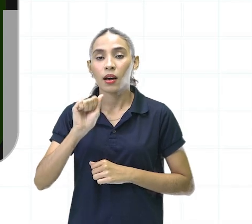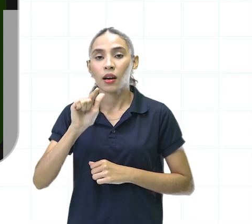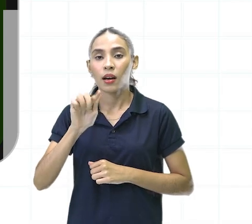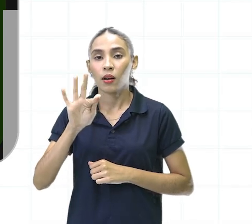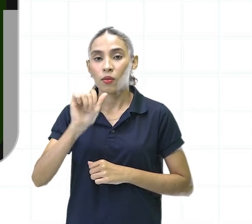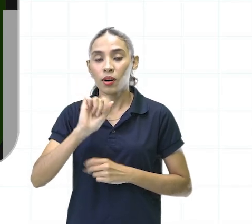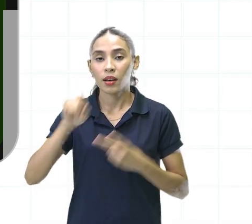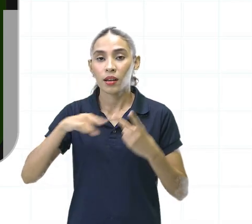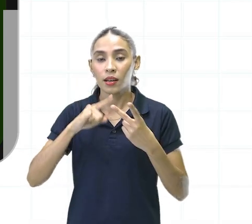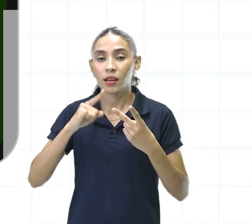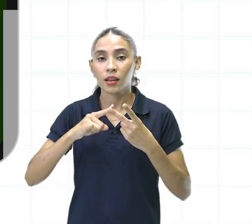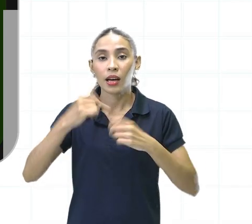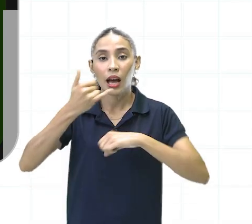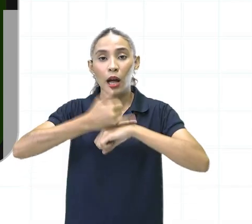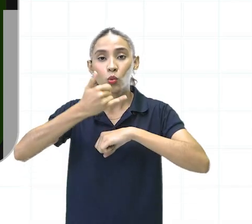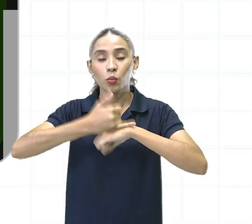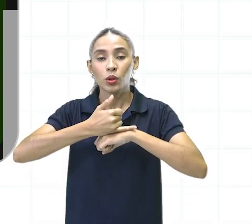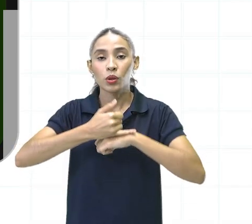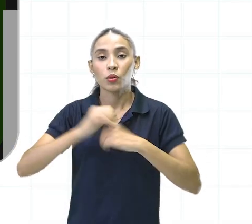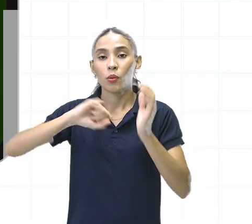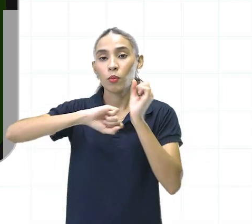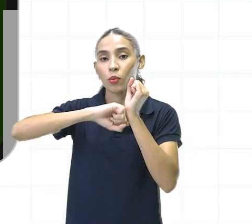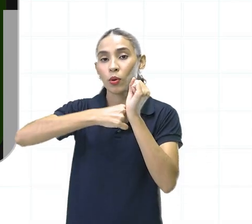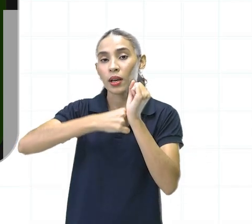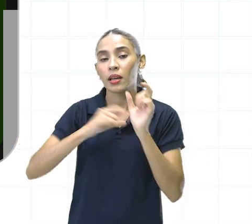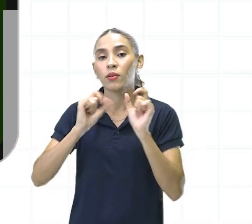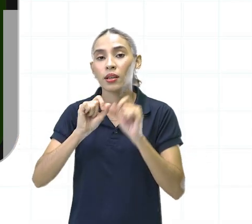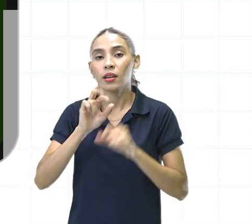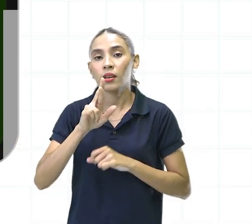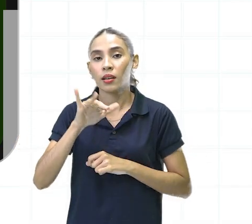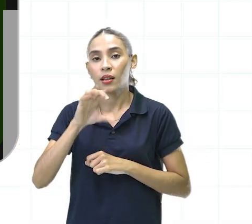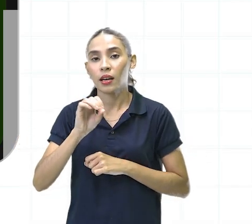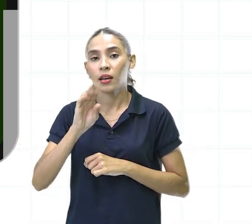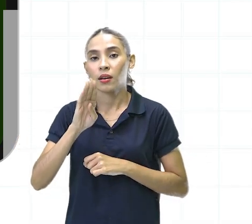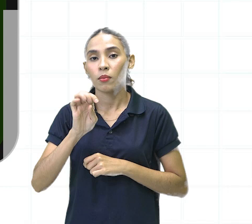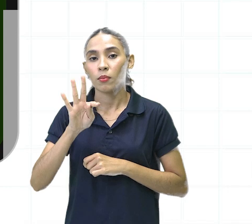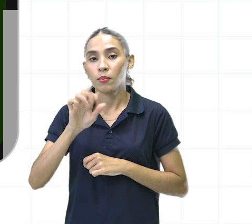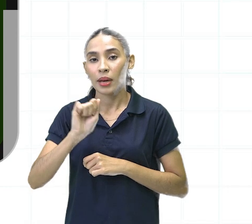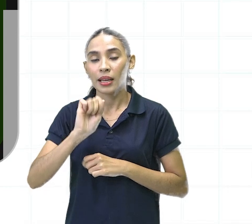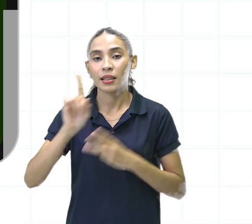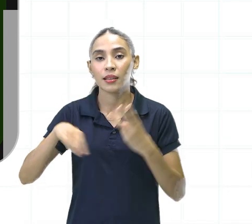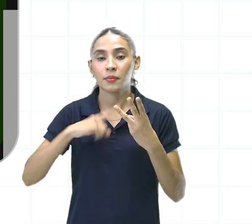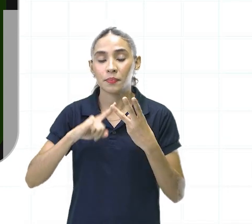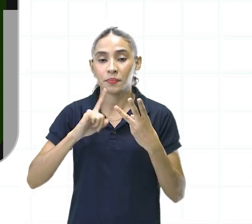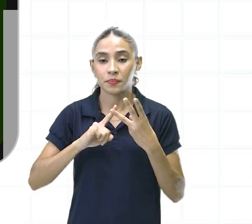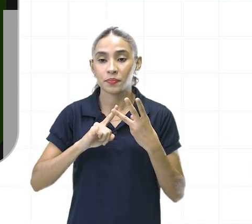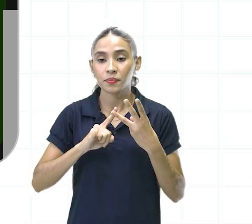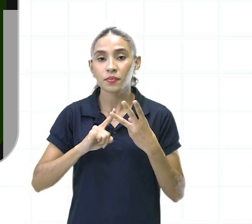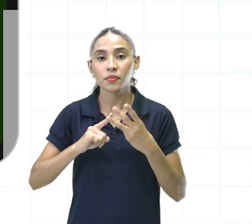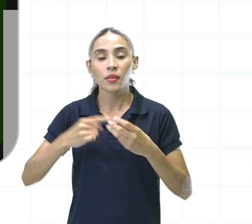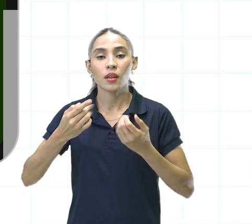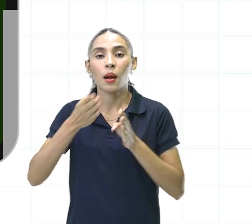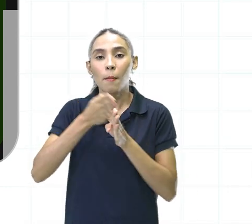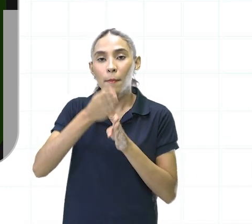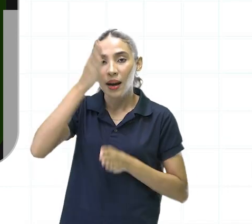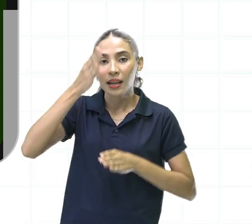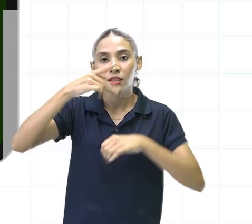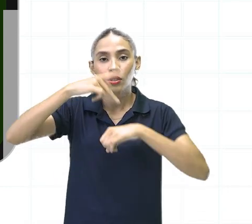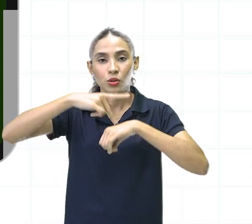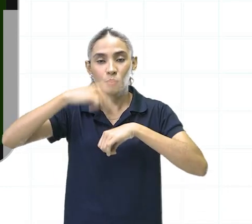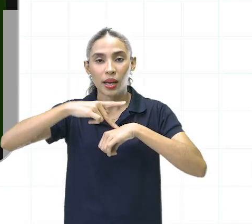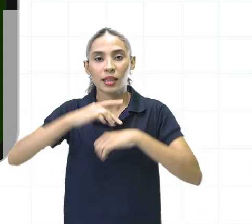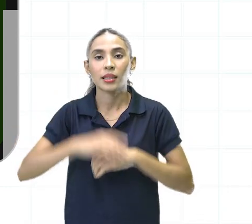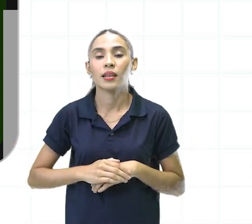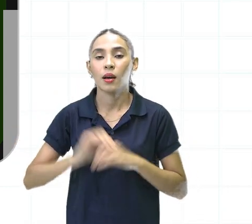a lâmina de alumínio bloqueia os raios beta, a parede de chumbo bloqueia